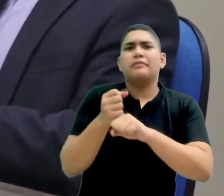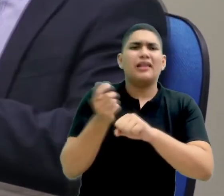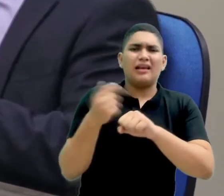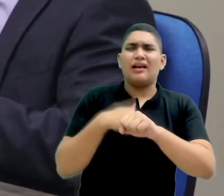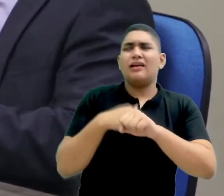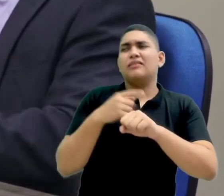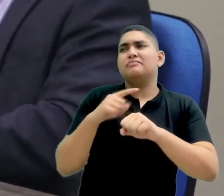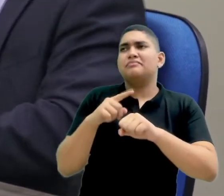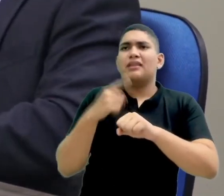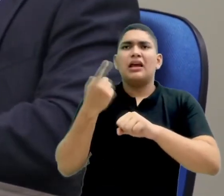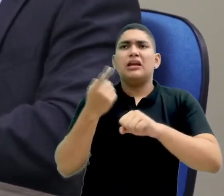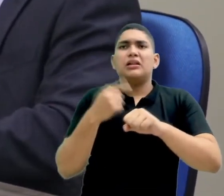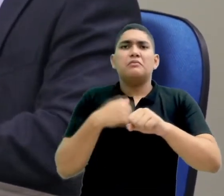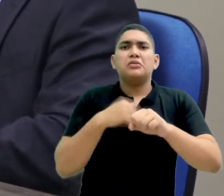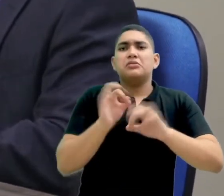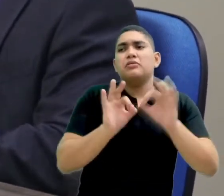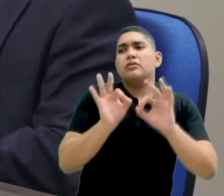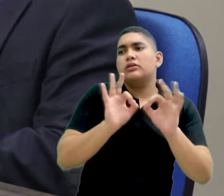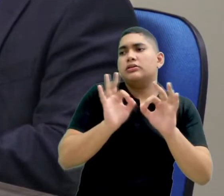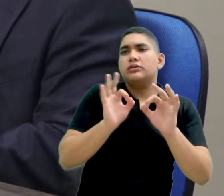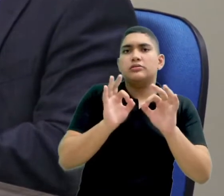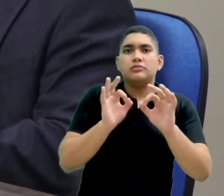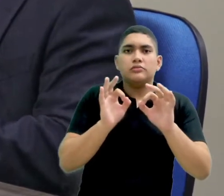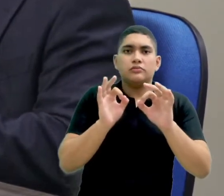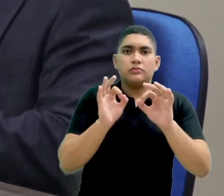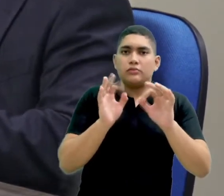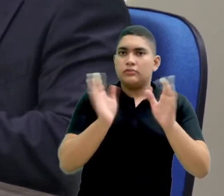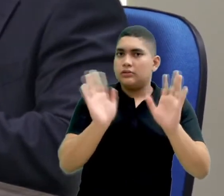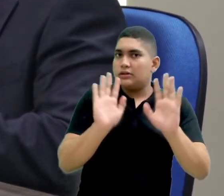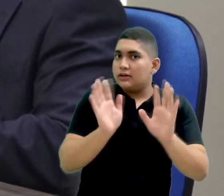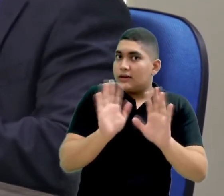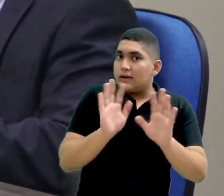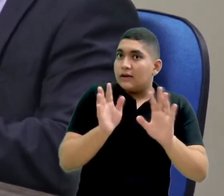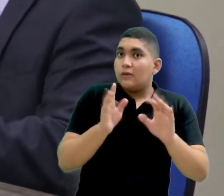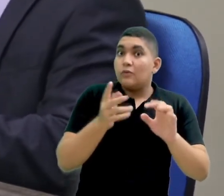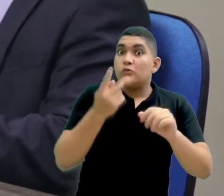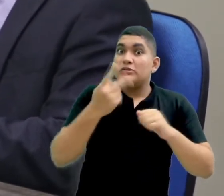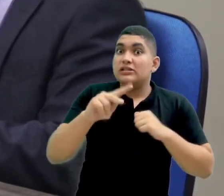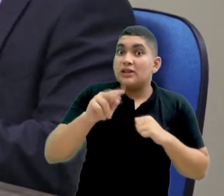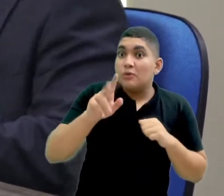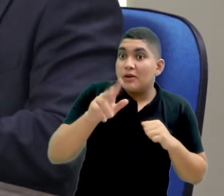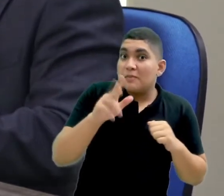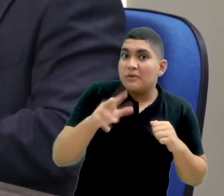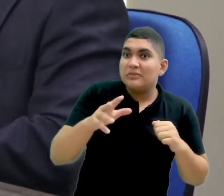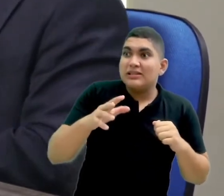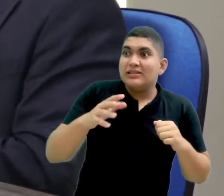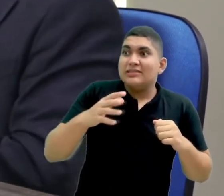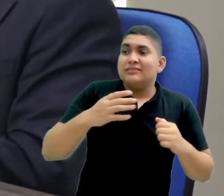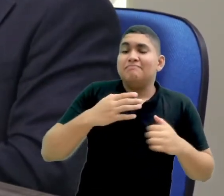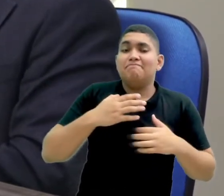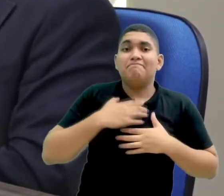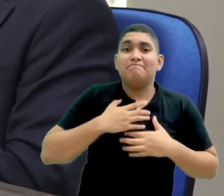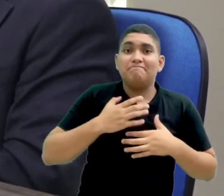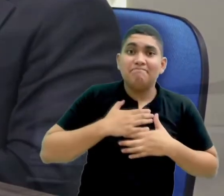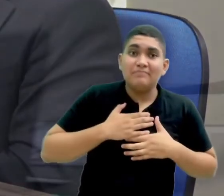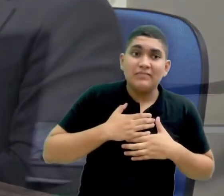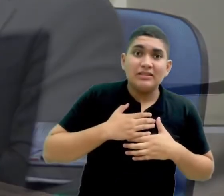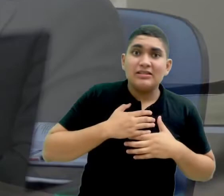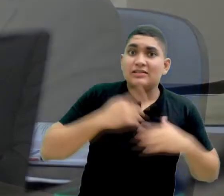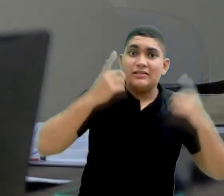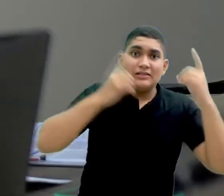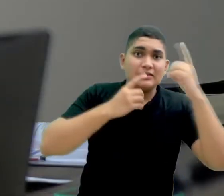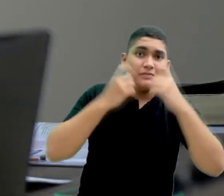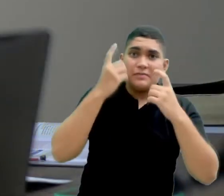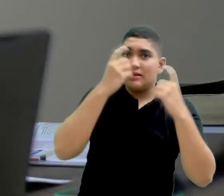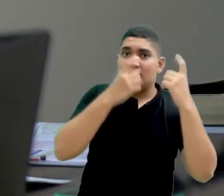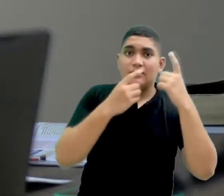vejo, né? Depois eu vejo isso. Faça isso não. O seu irmão ali está morrendo por dentro. E é interessante que essa questão do